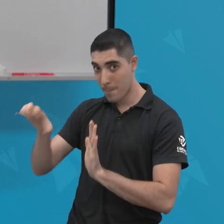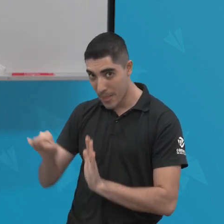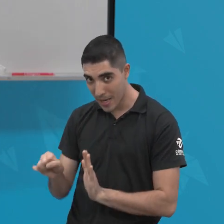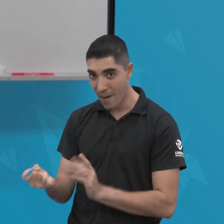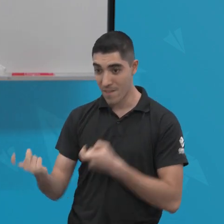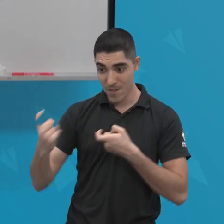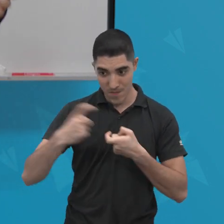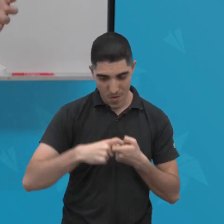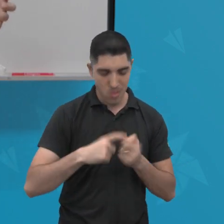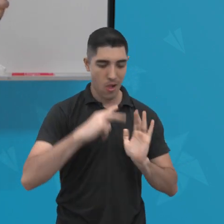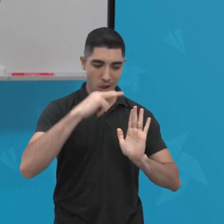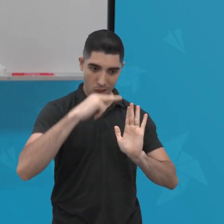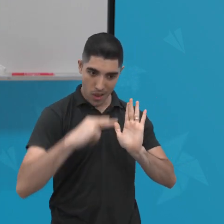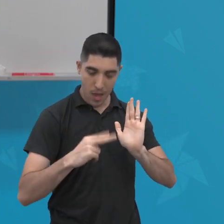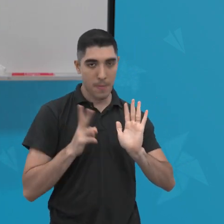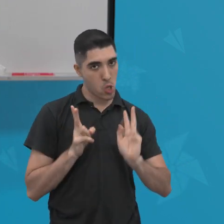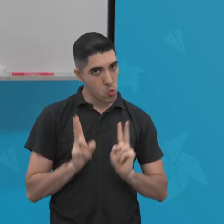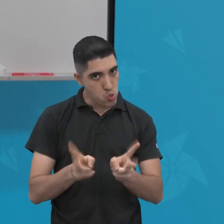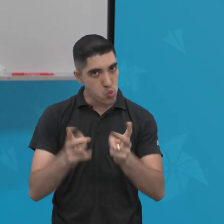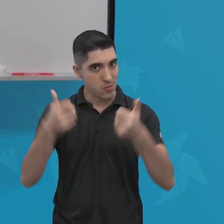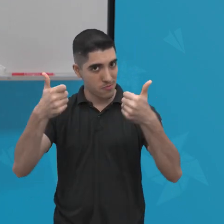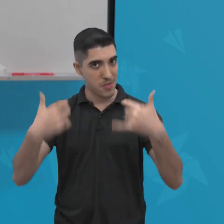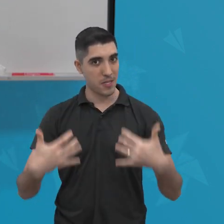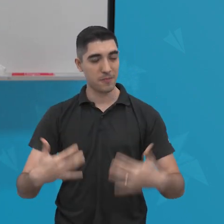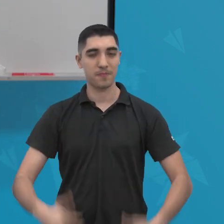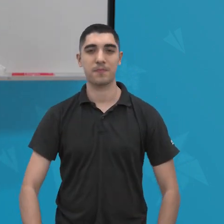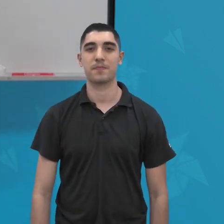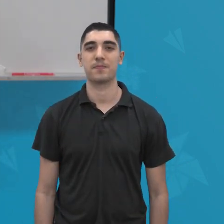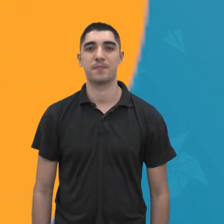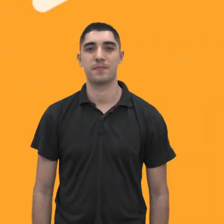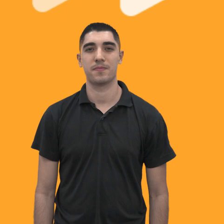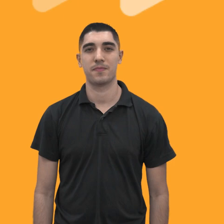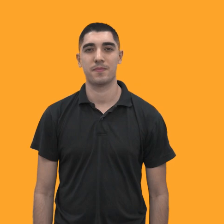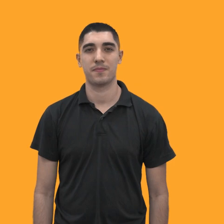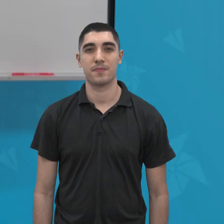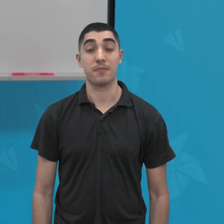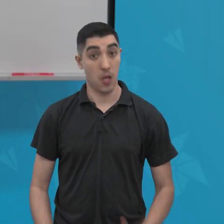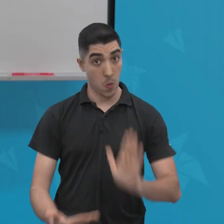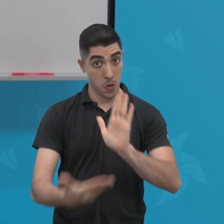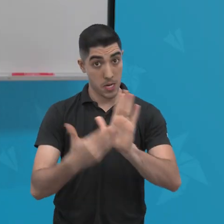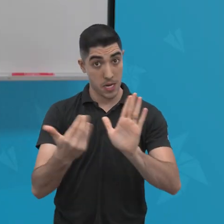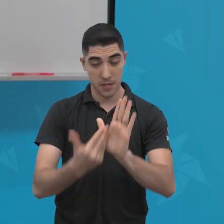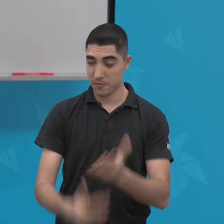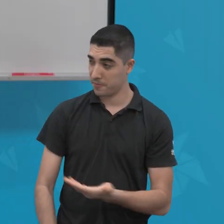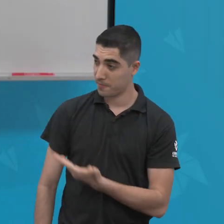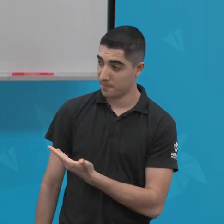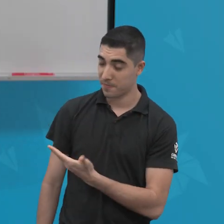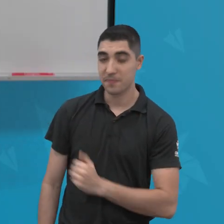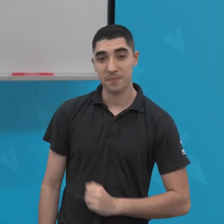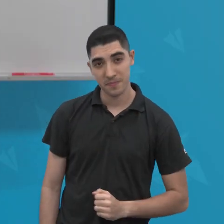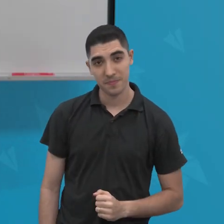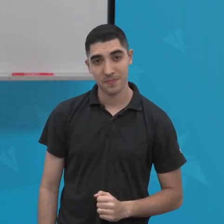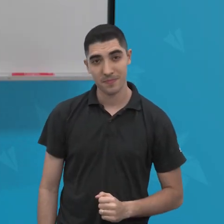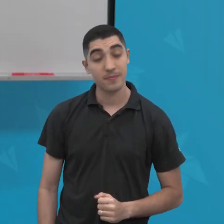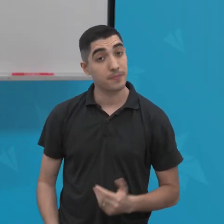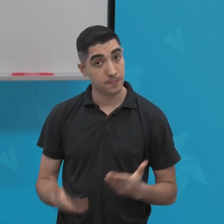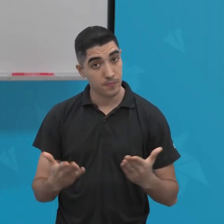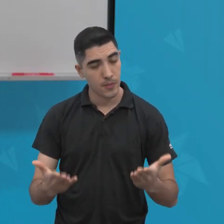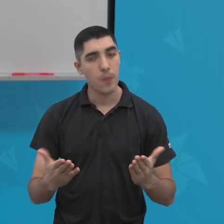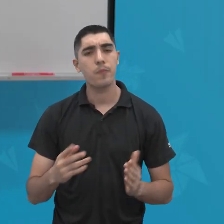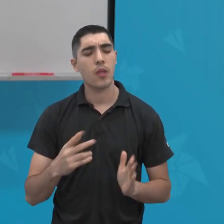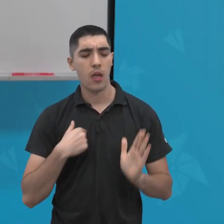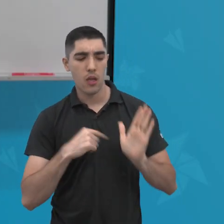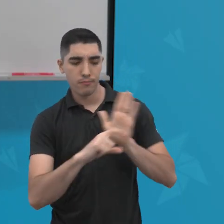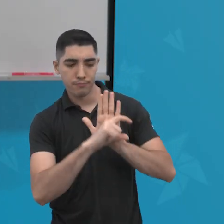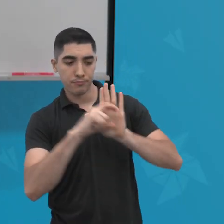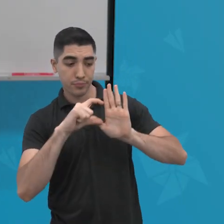o livro e já volto para continuar esse nosso encontro. Esse é o livro que eu falei para vocês, e o